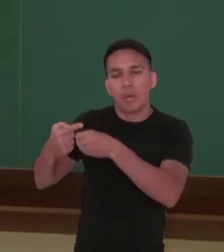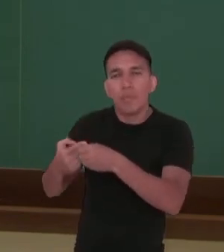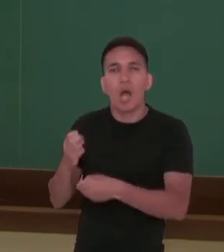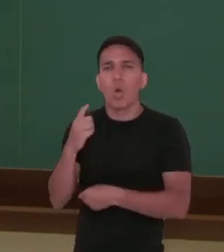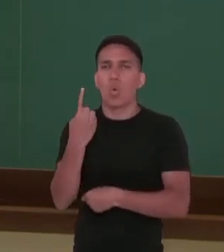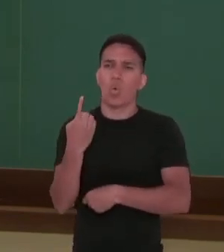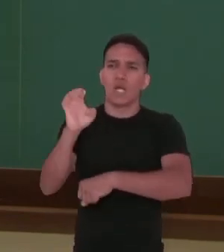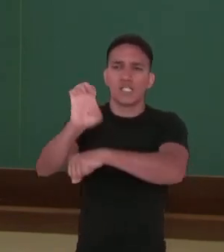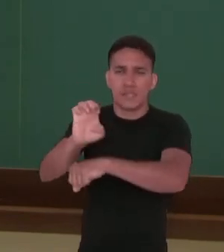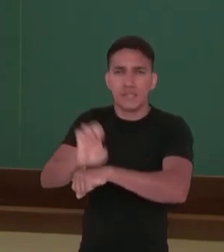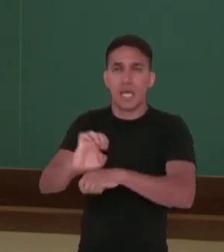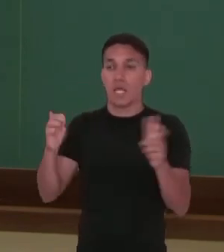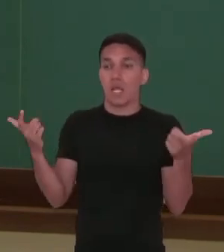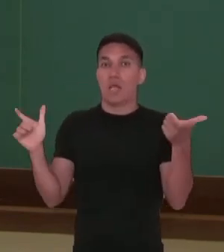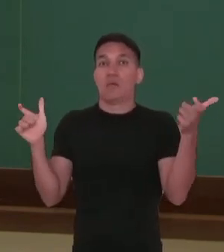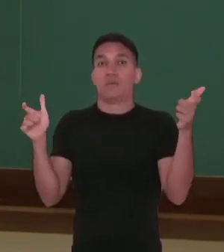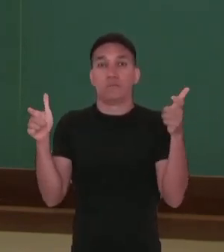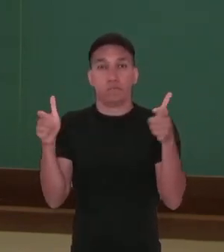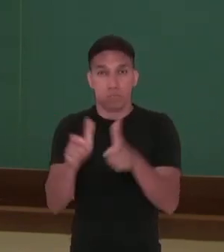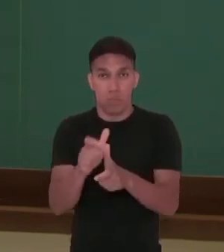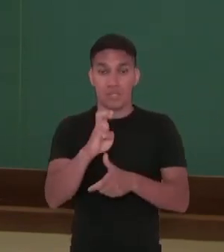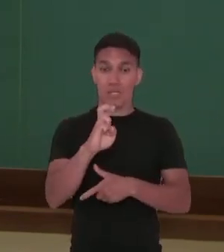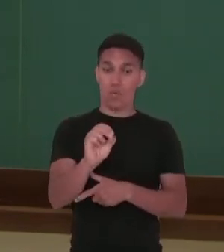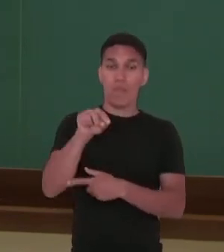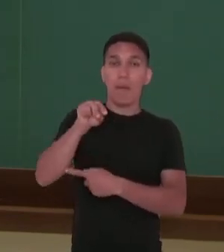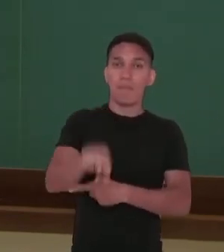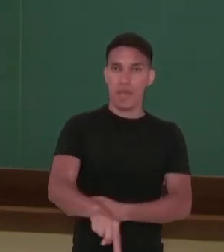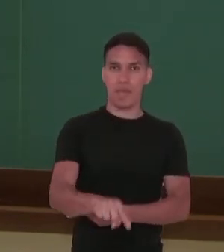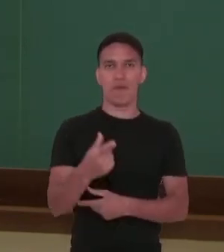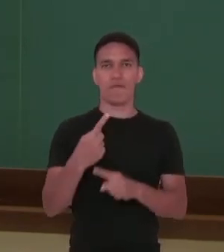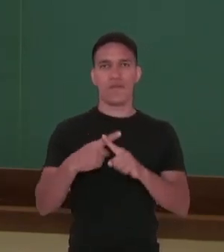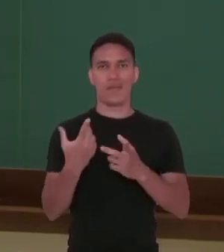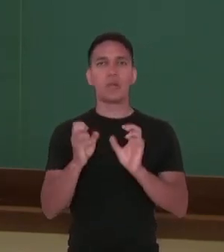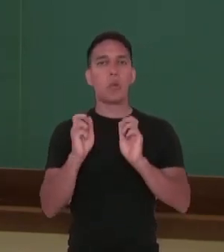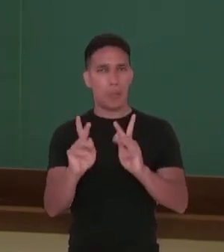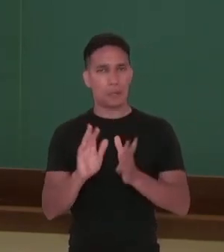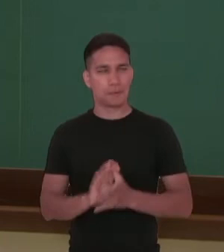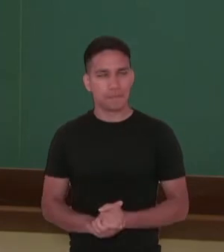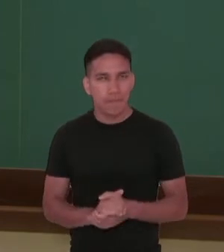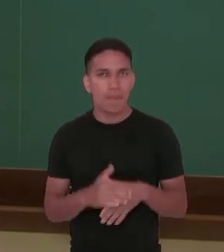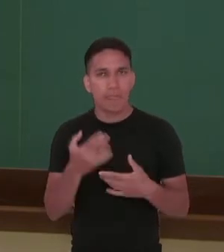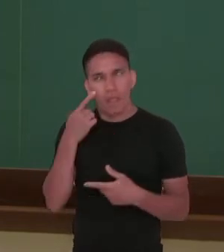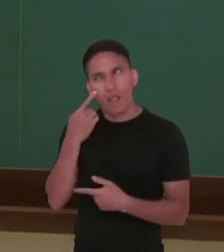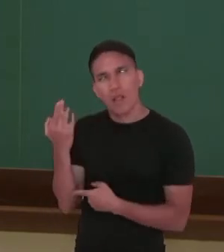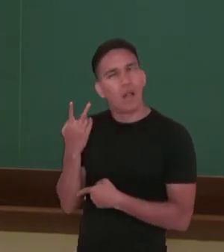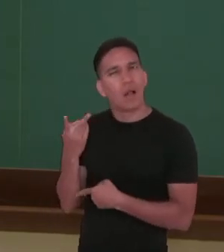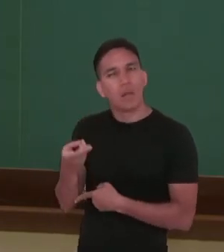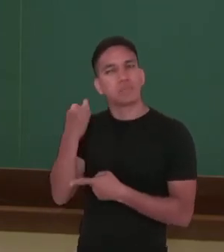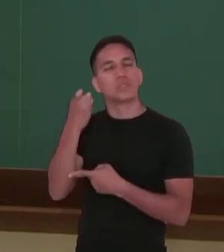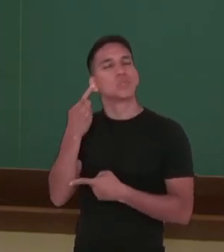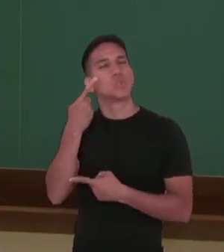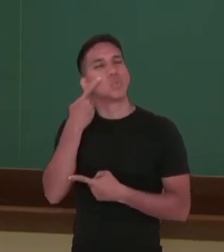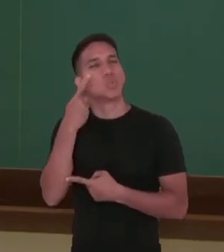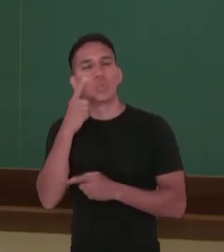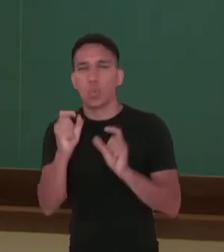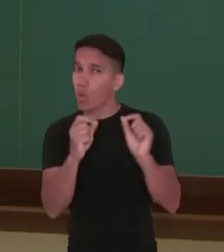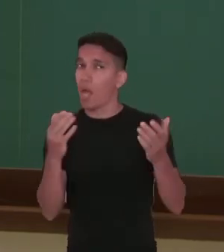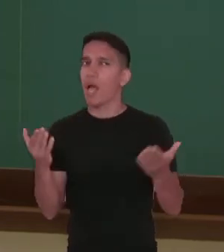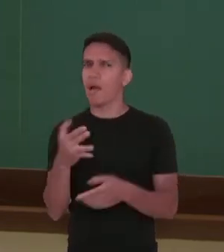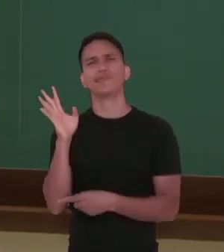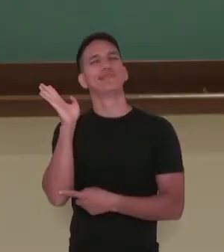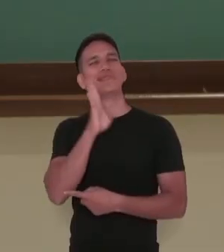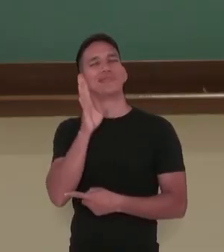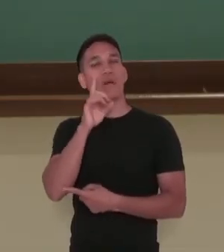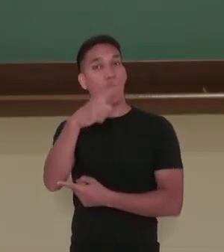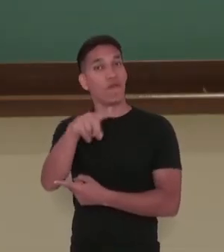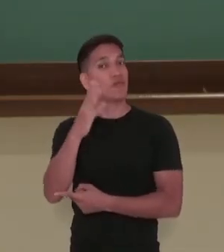país, foi reduzido 50 mil vezes. Joia. Aí eles repararam, agora é bem legal